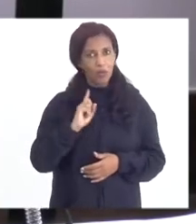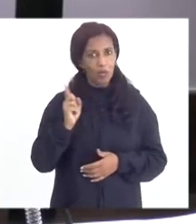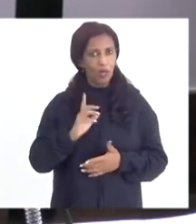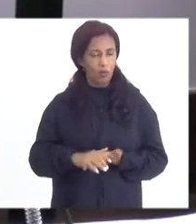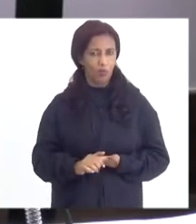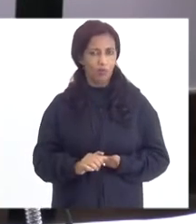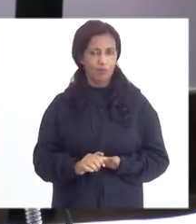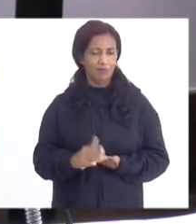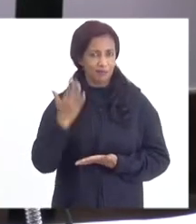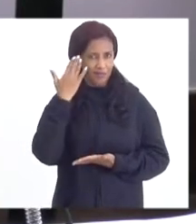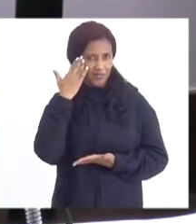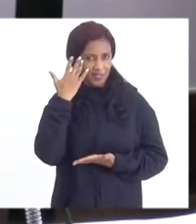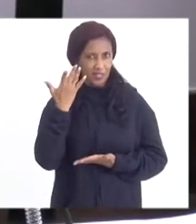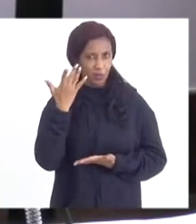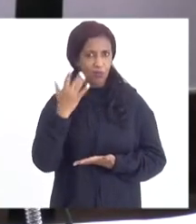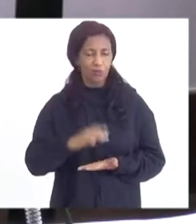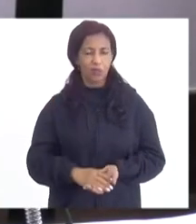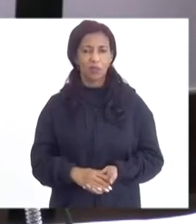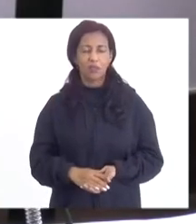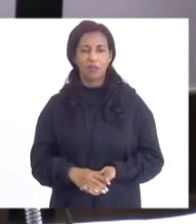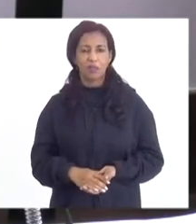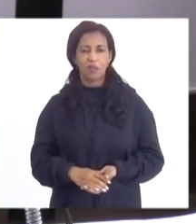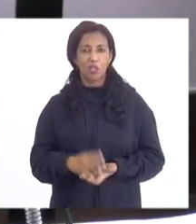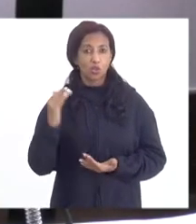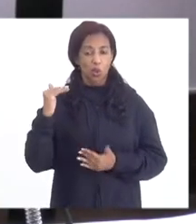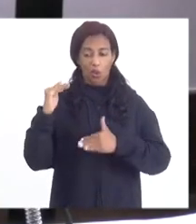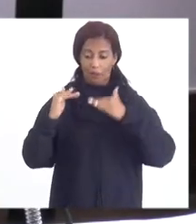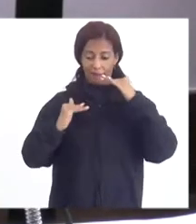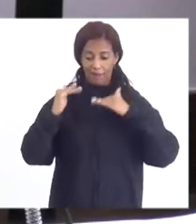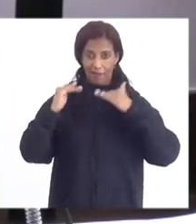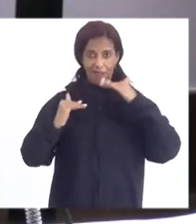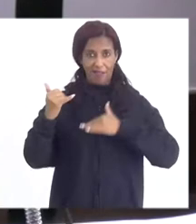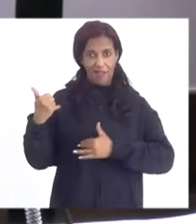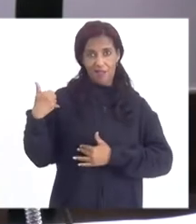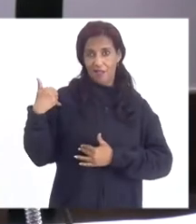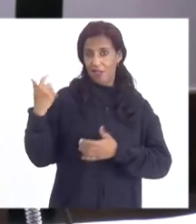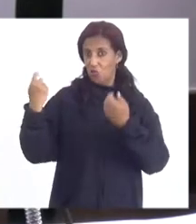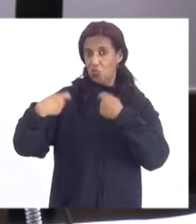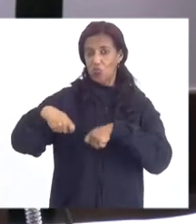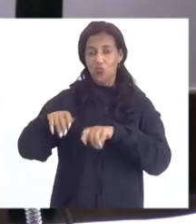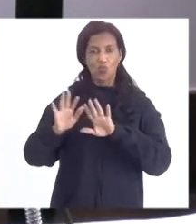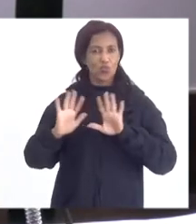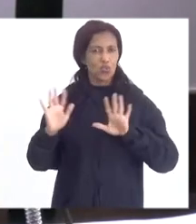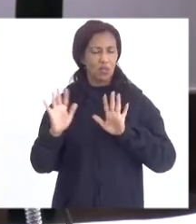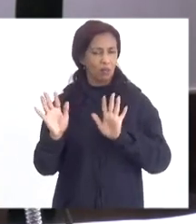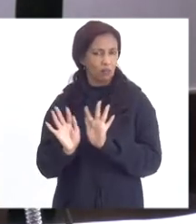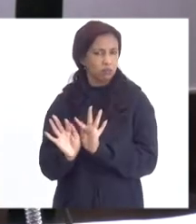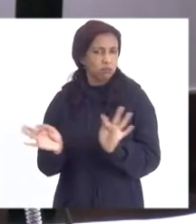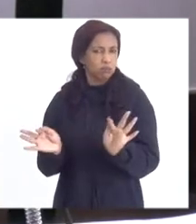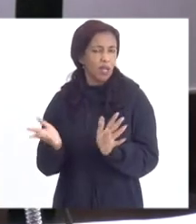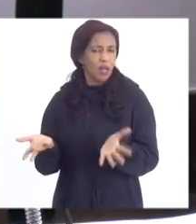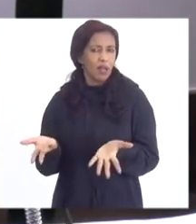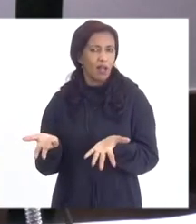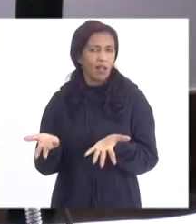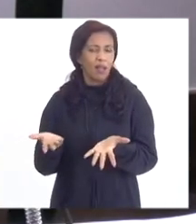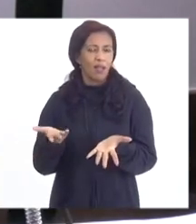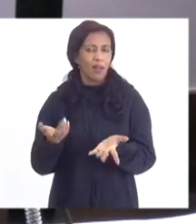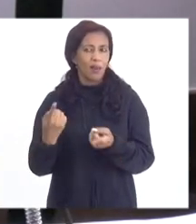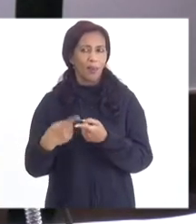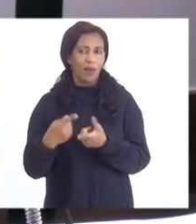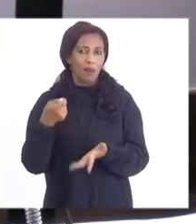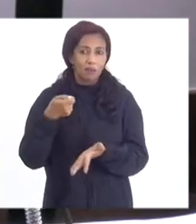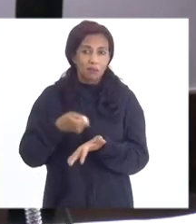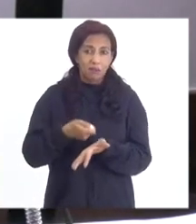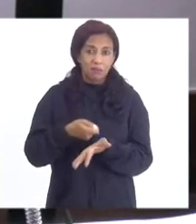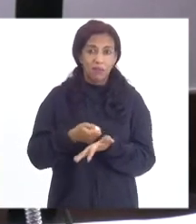a rigor, só sob o ponto de vista de faixa etária, não precisaria isso, né? Porque na vigor, a rigor é